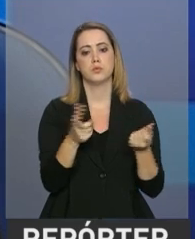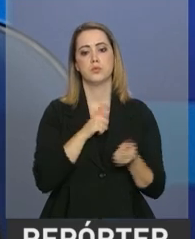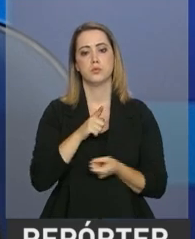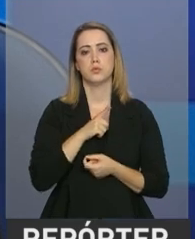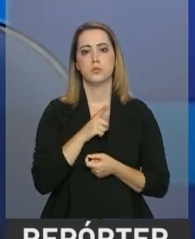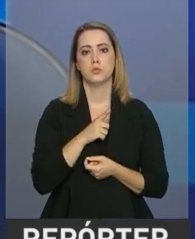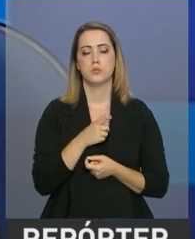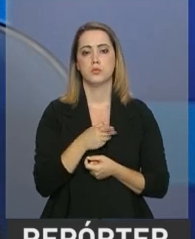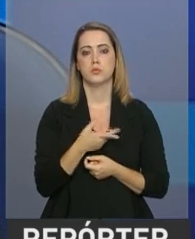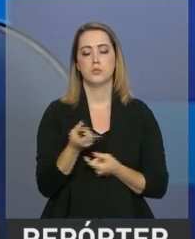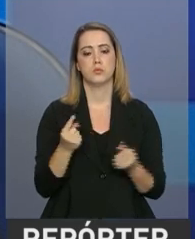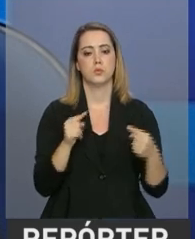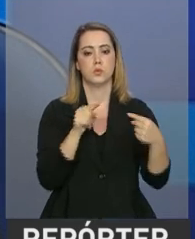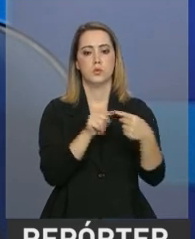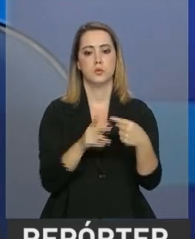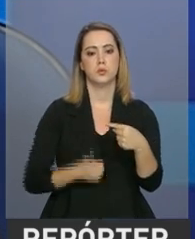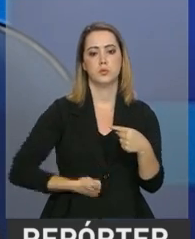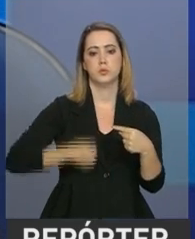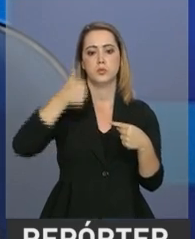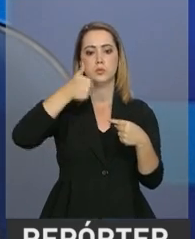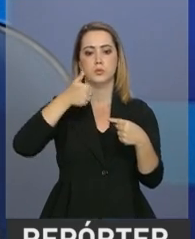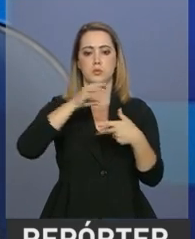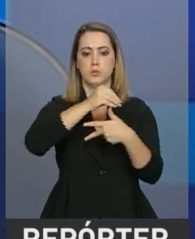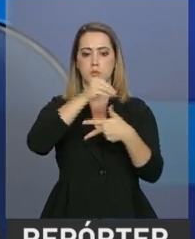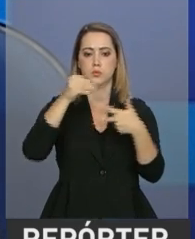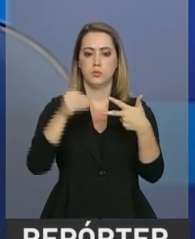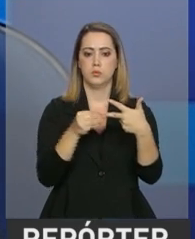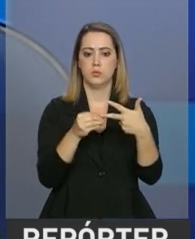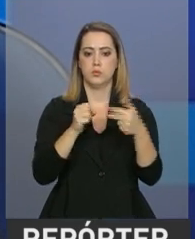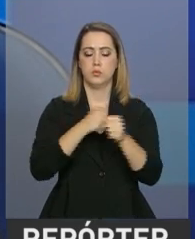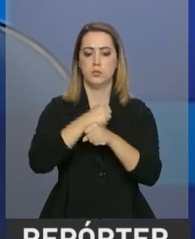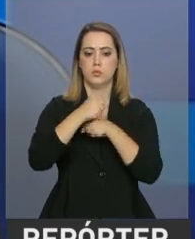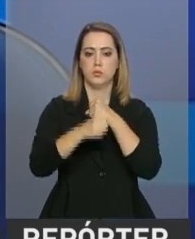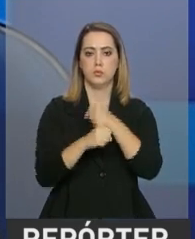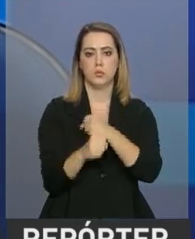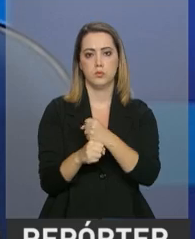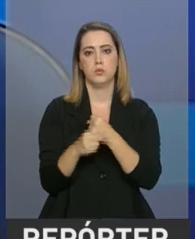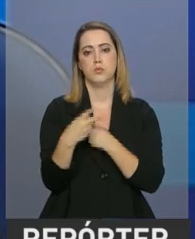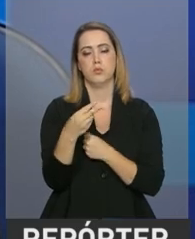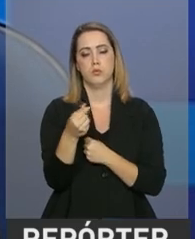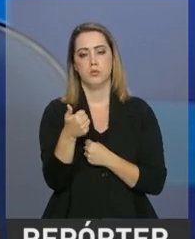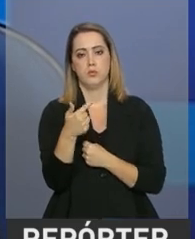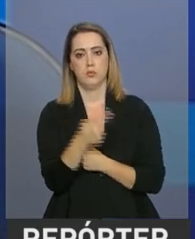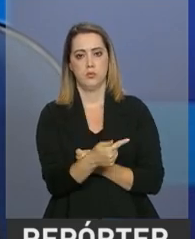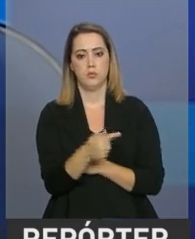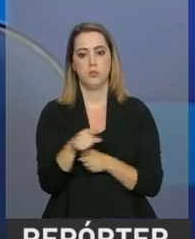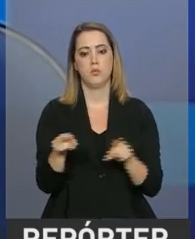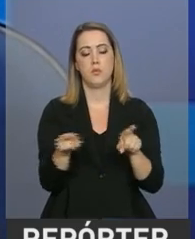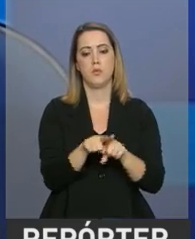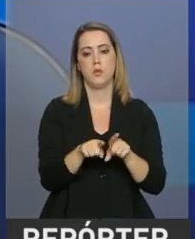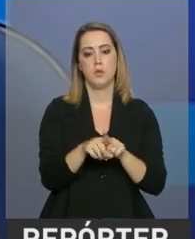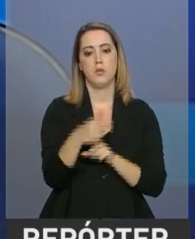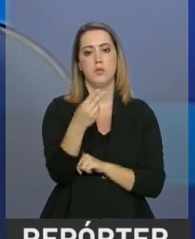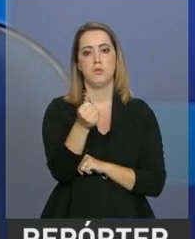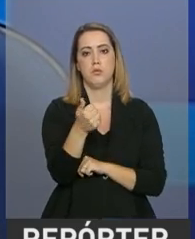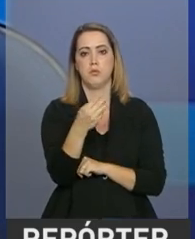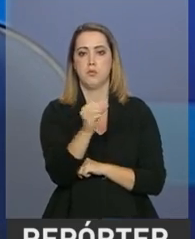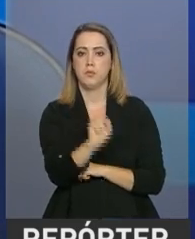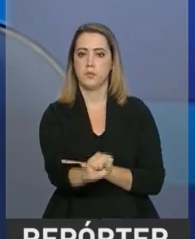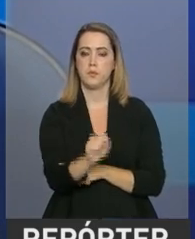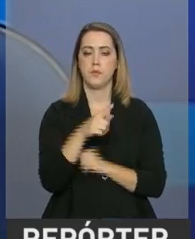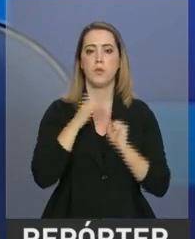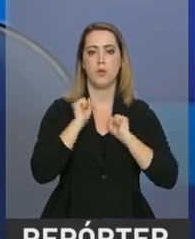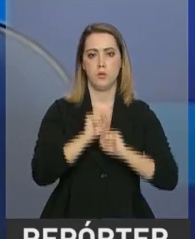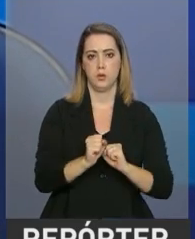objetivo aprimoramento no exame para o próximo ano, 2017, e também para 2018. O